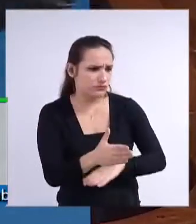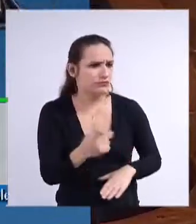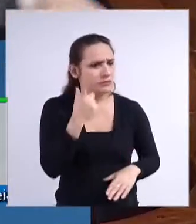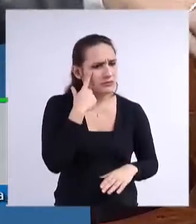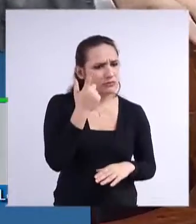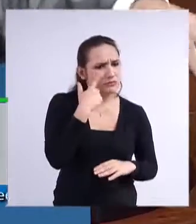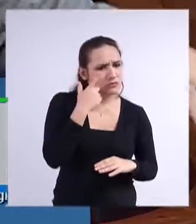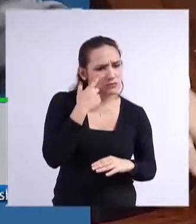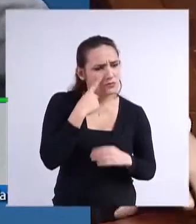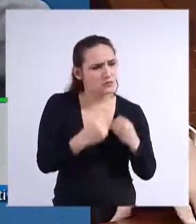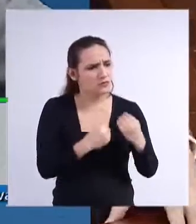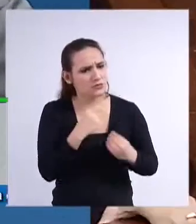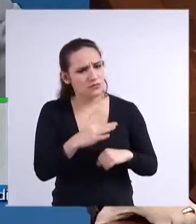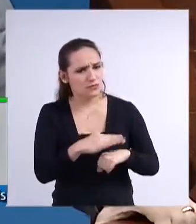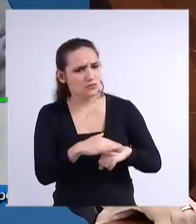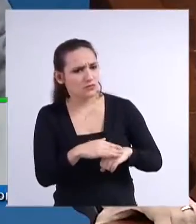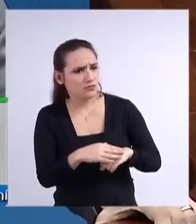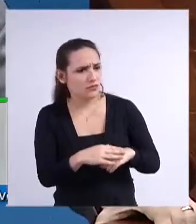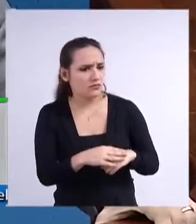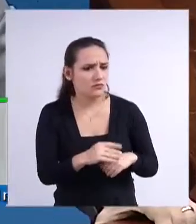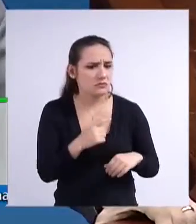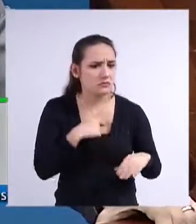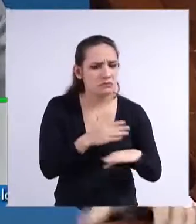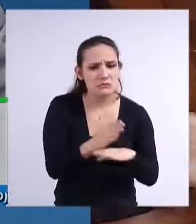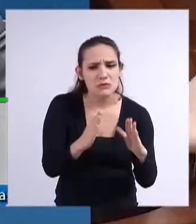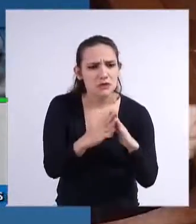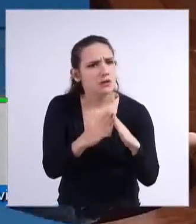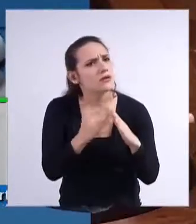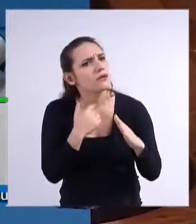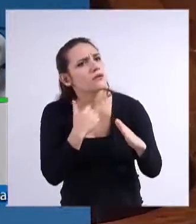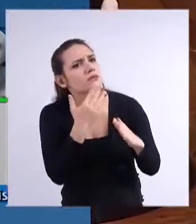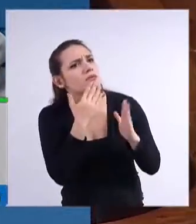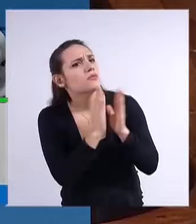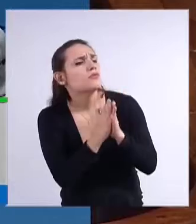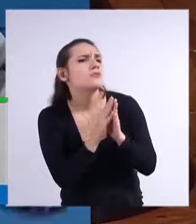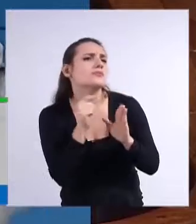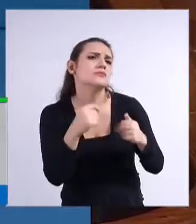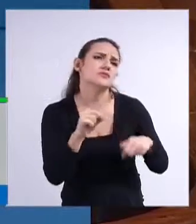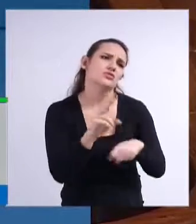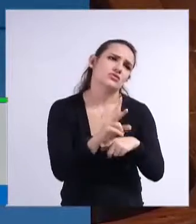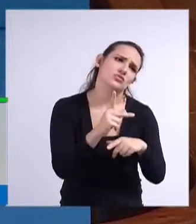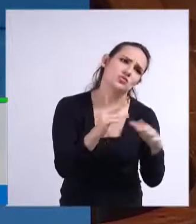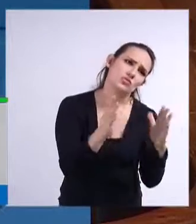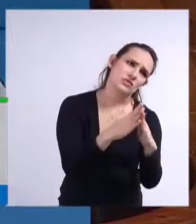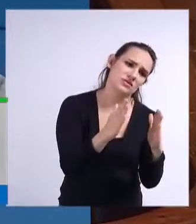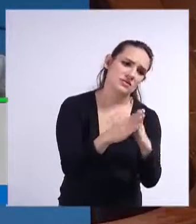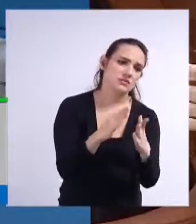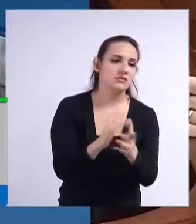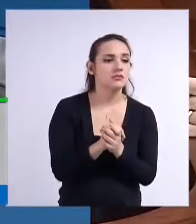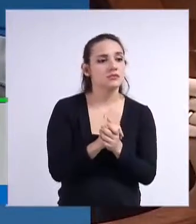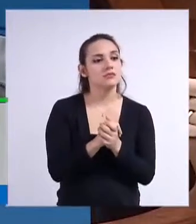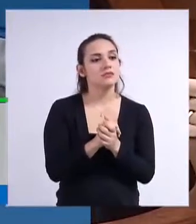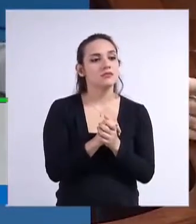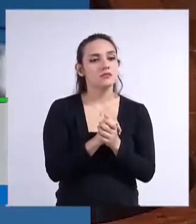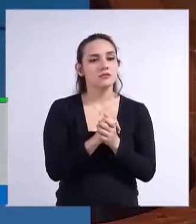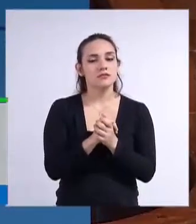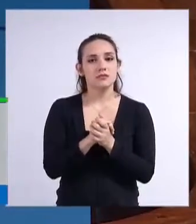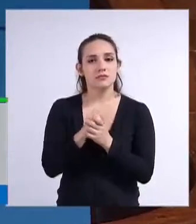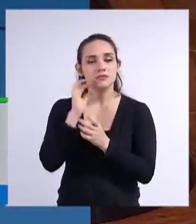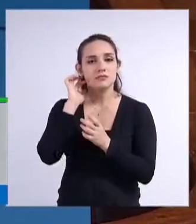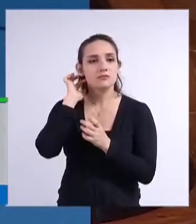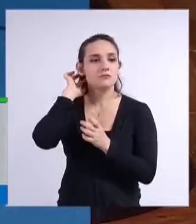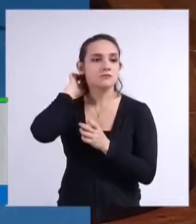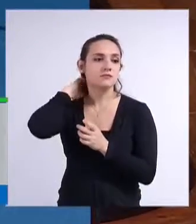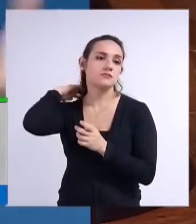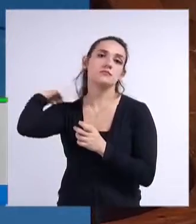coletas, ia nas casas pedir, porque ninguém gosta de deixar, muitas